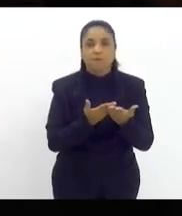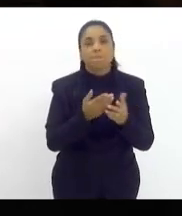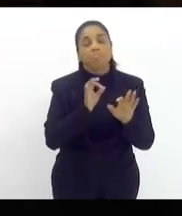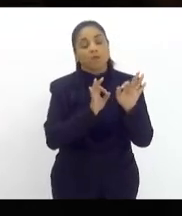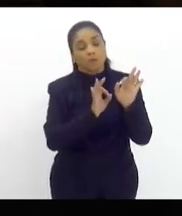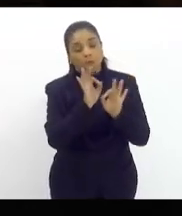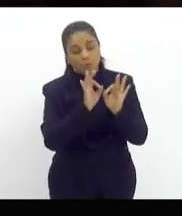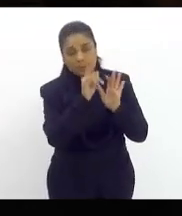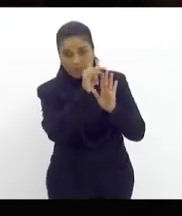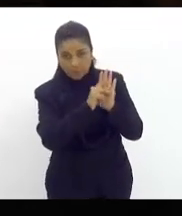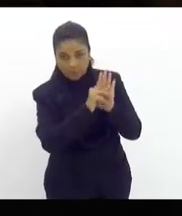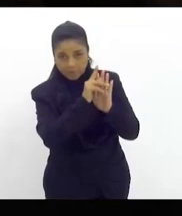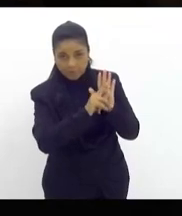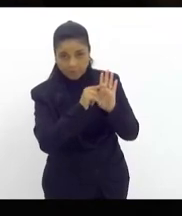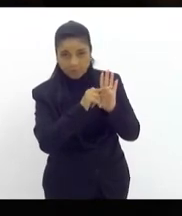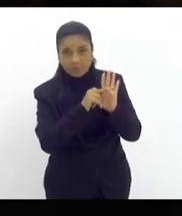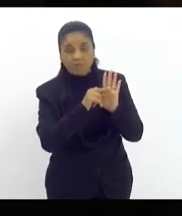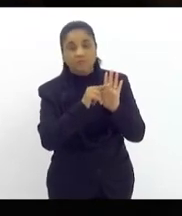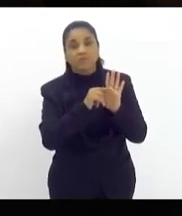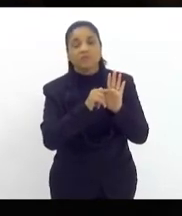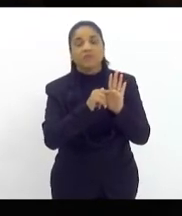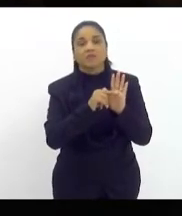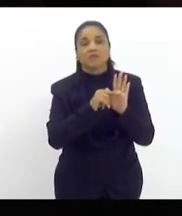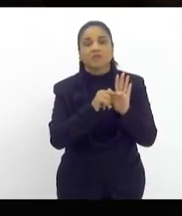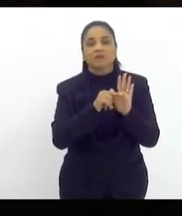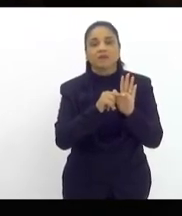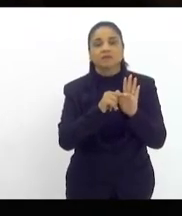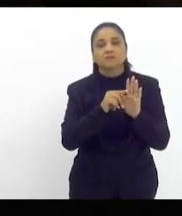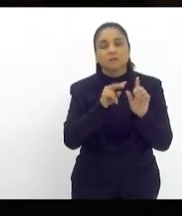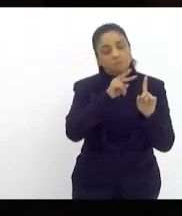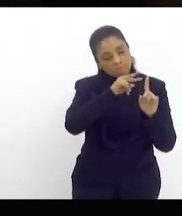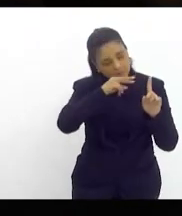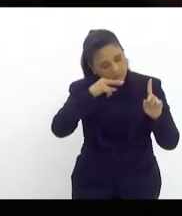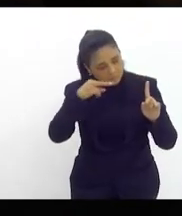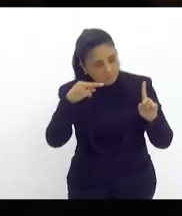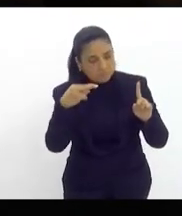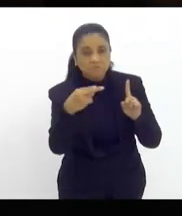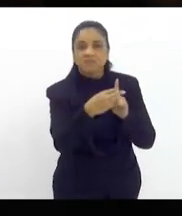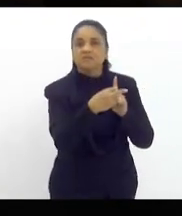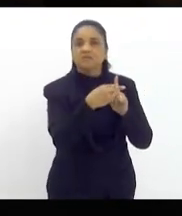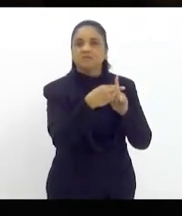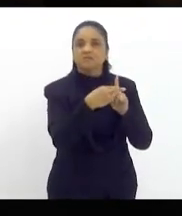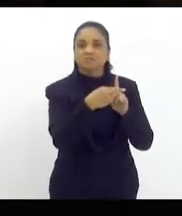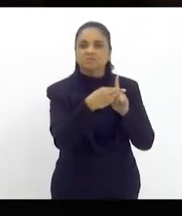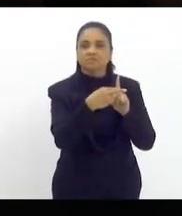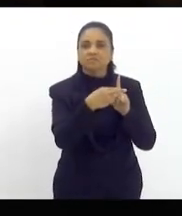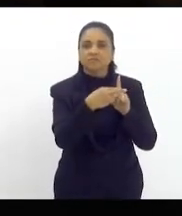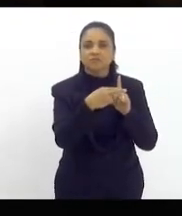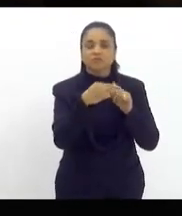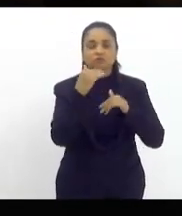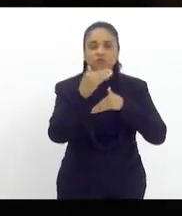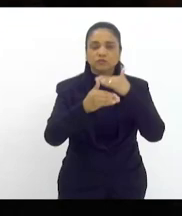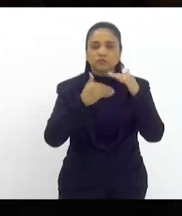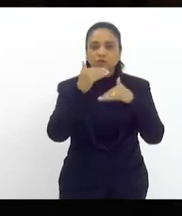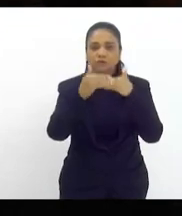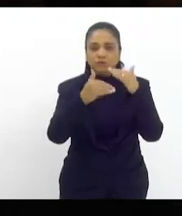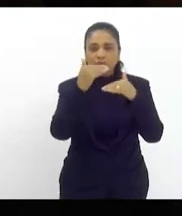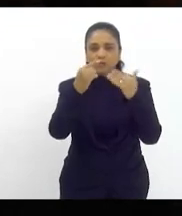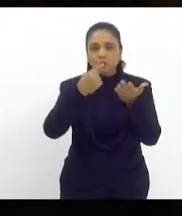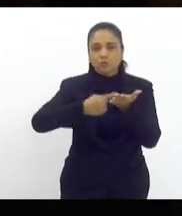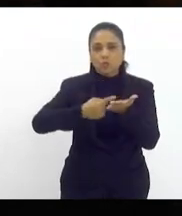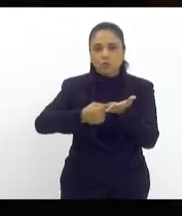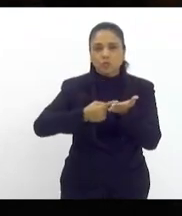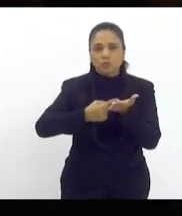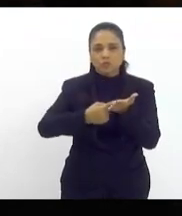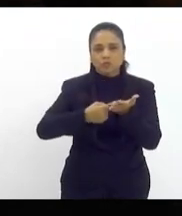projeto também fala e traz a perspectiva do desenvolvimento e o compromisso por